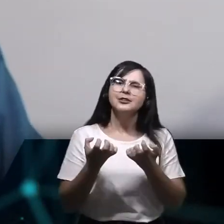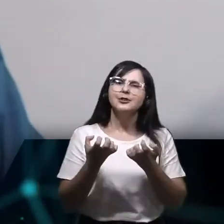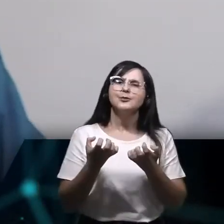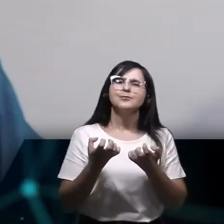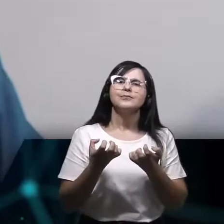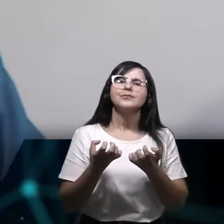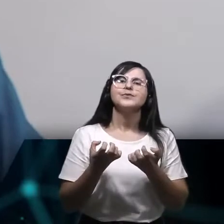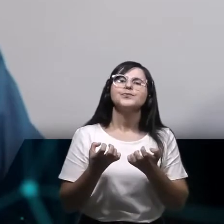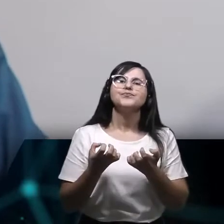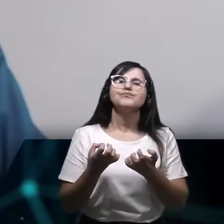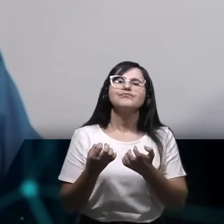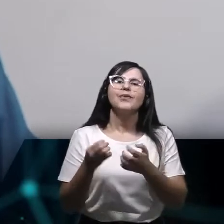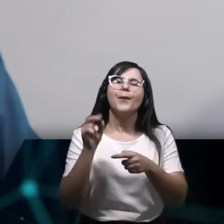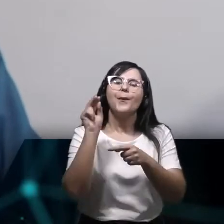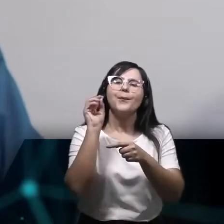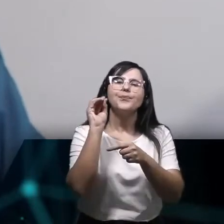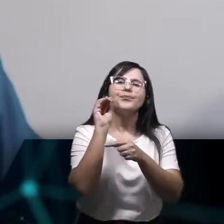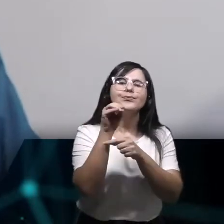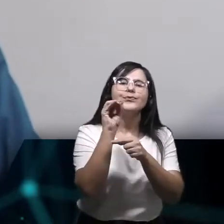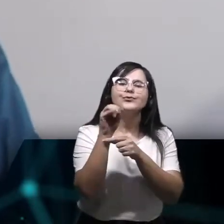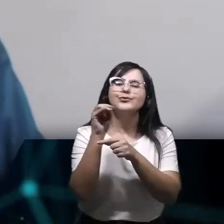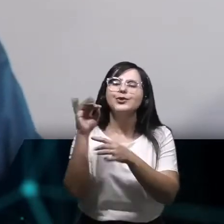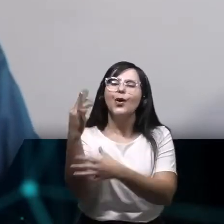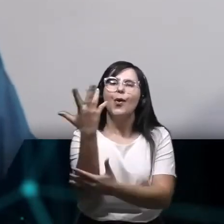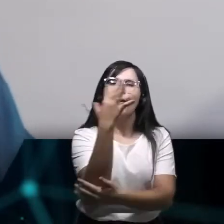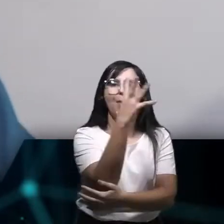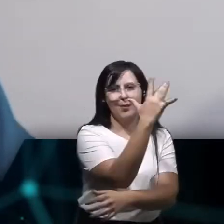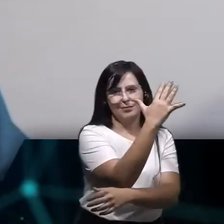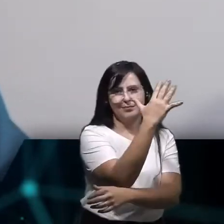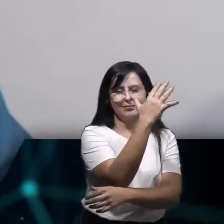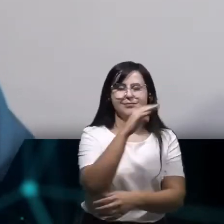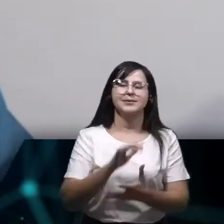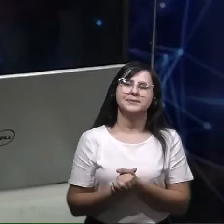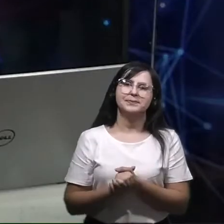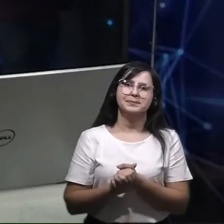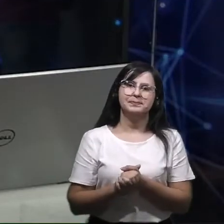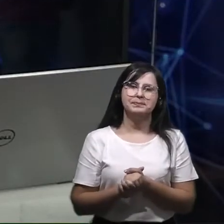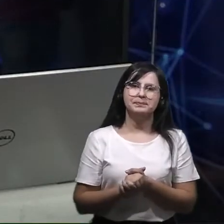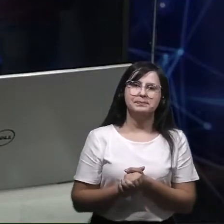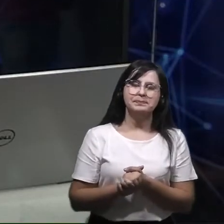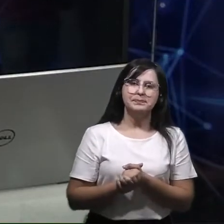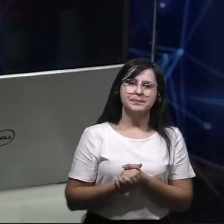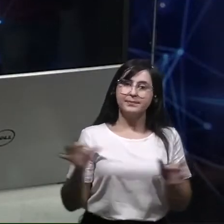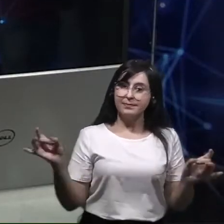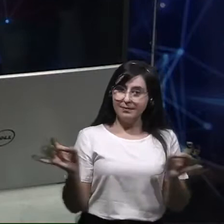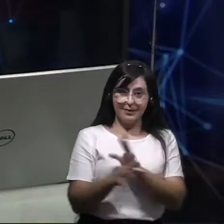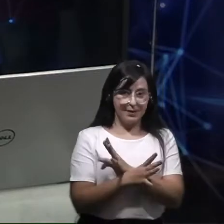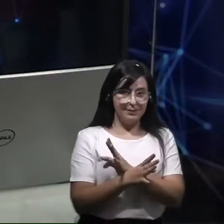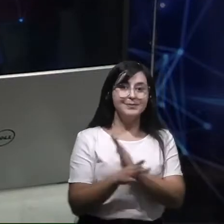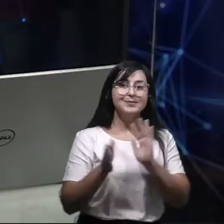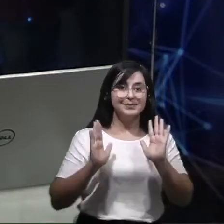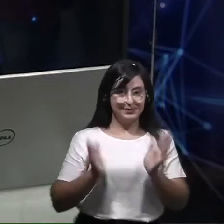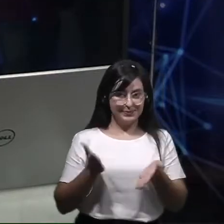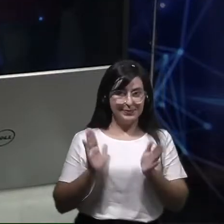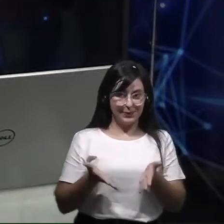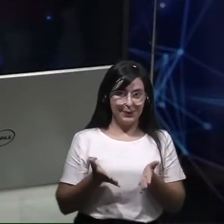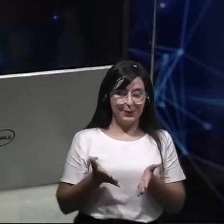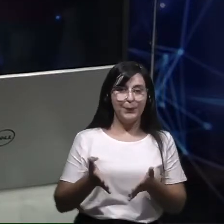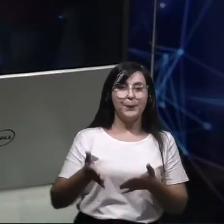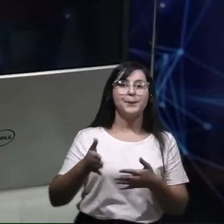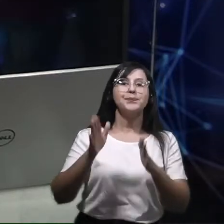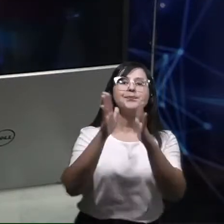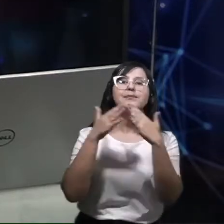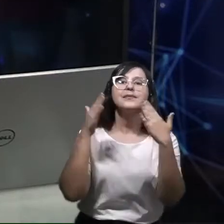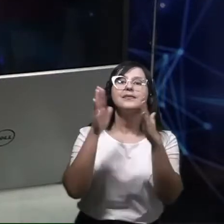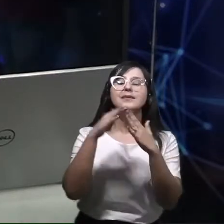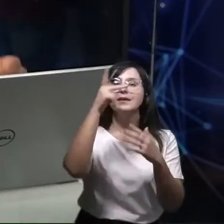e plantar as aves que tanto precisam nas margens do rio Capibaribe. Muito bem, encerramos então essa rodada. Pedir aqui às